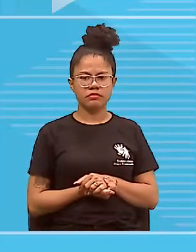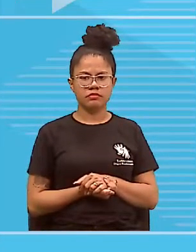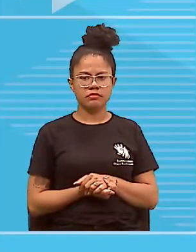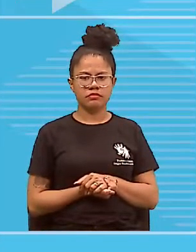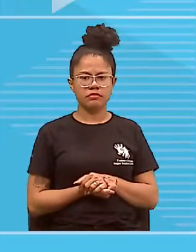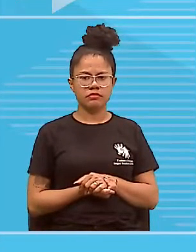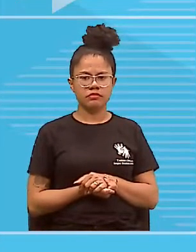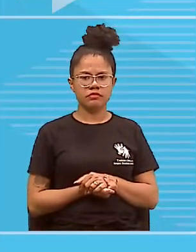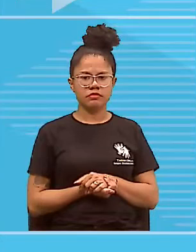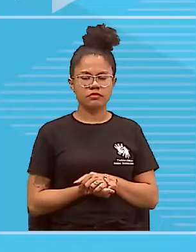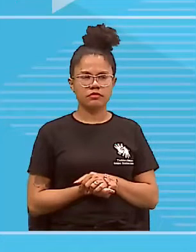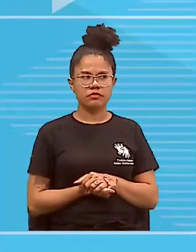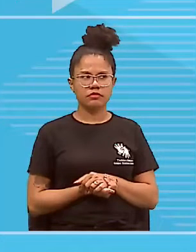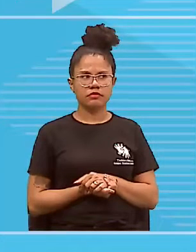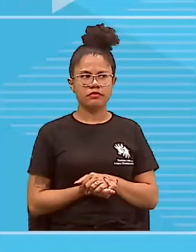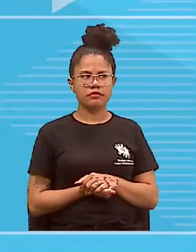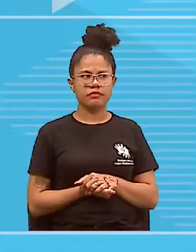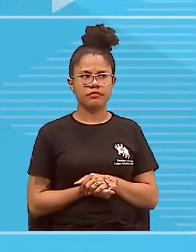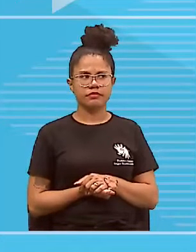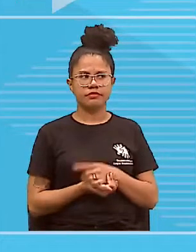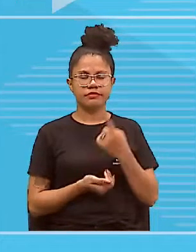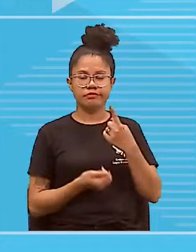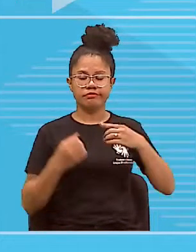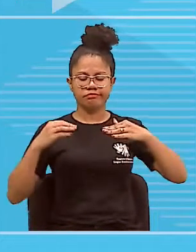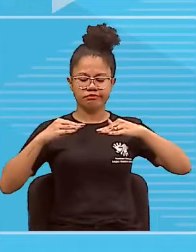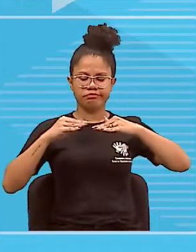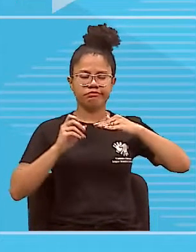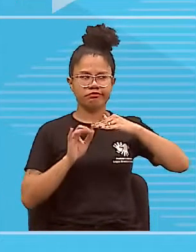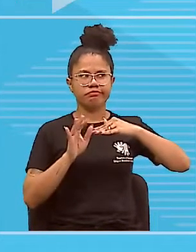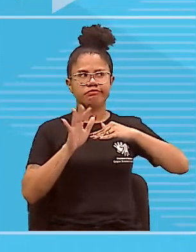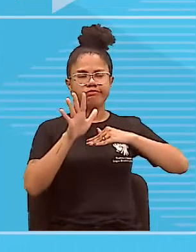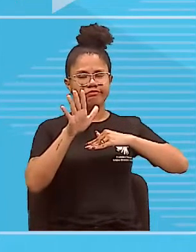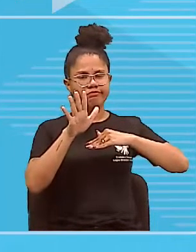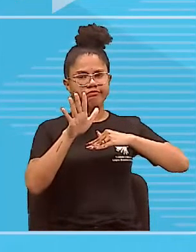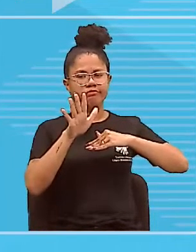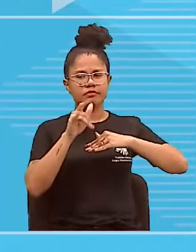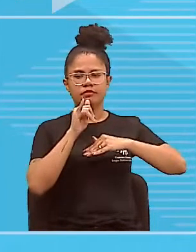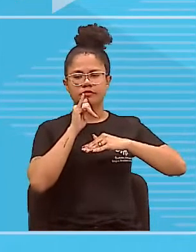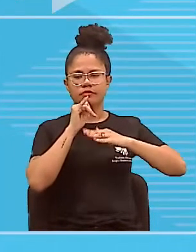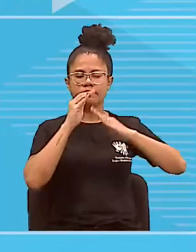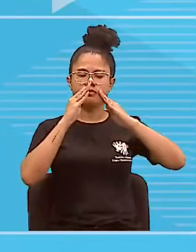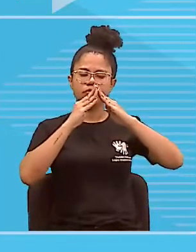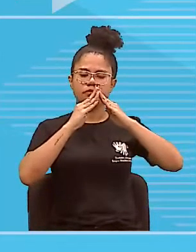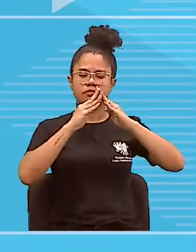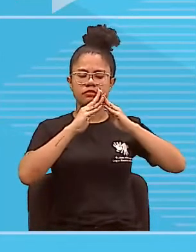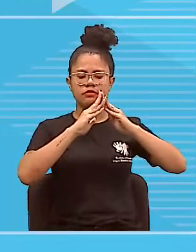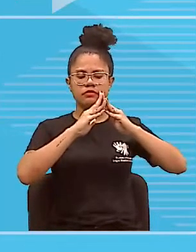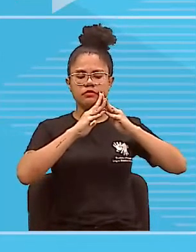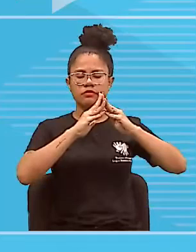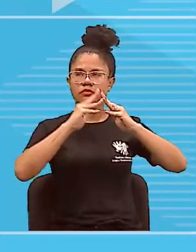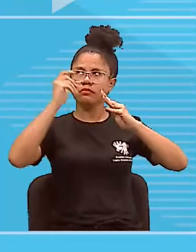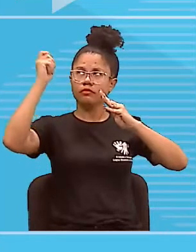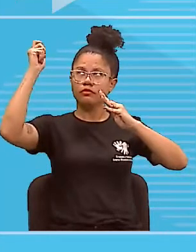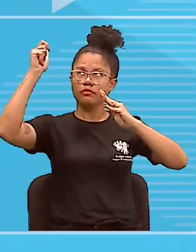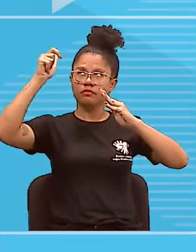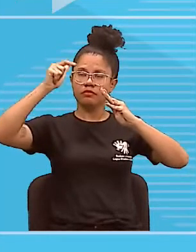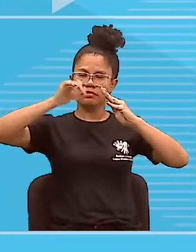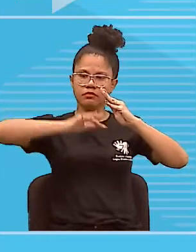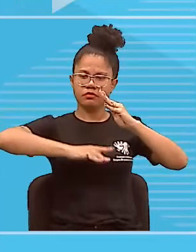de uma goteira consegue iluminar todo um ambiente perfeito